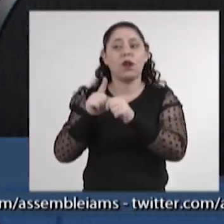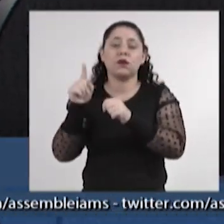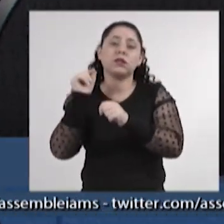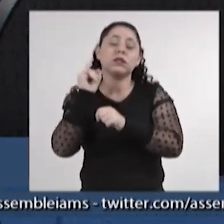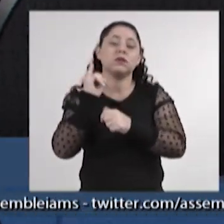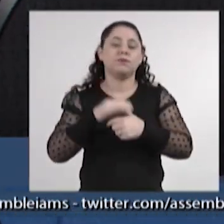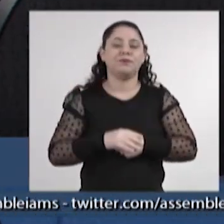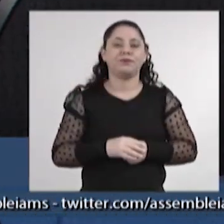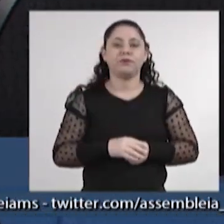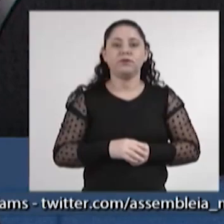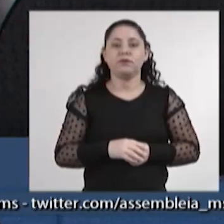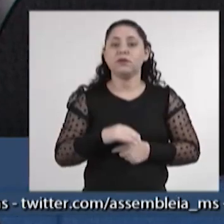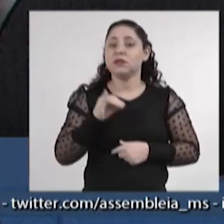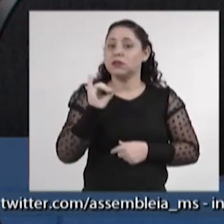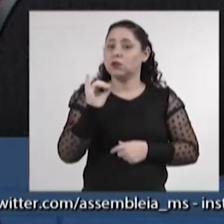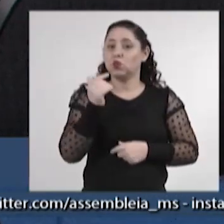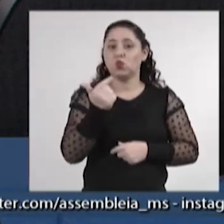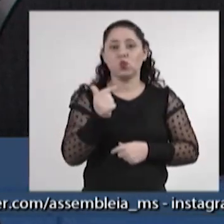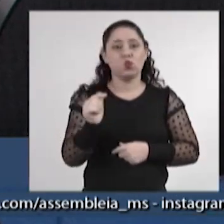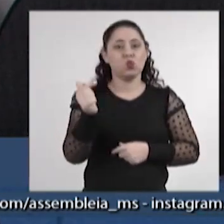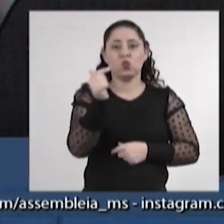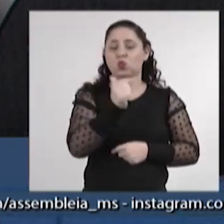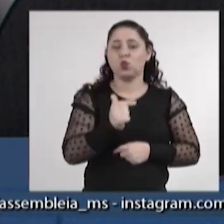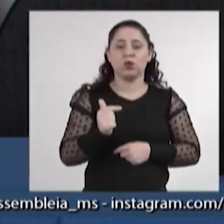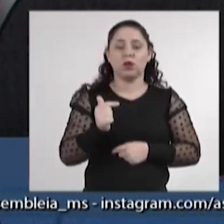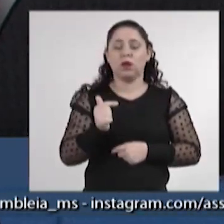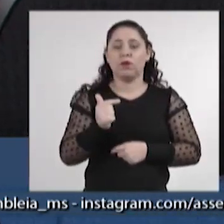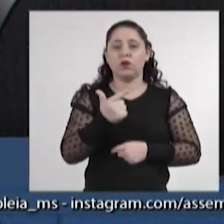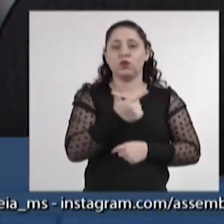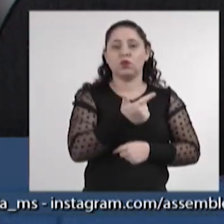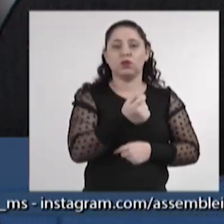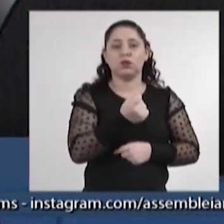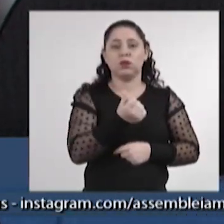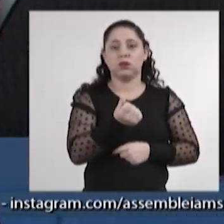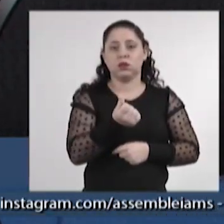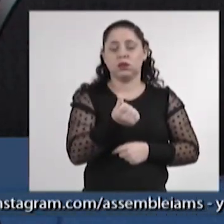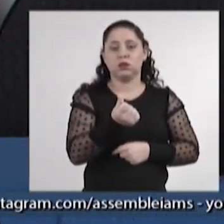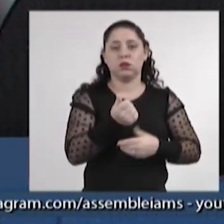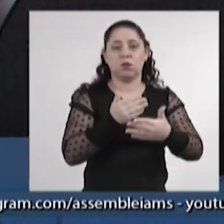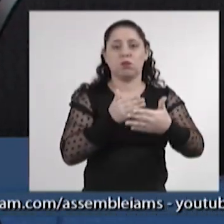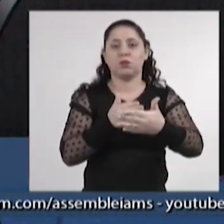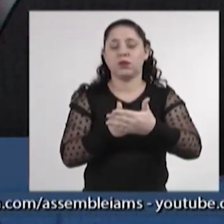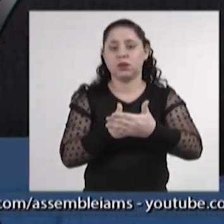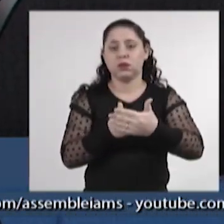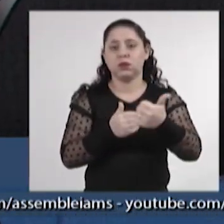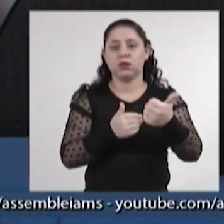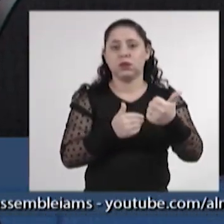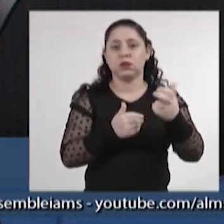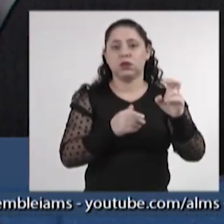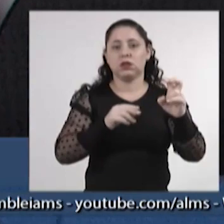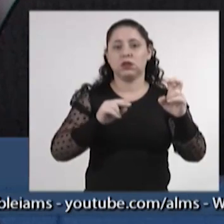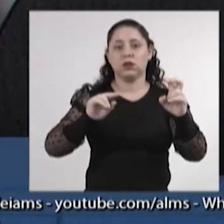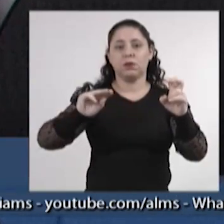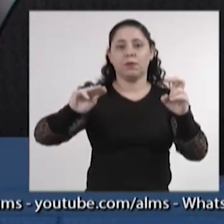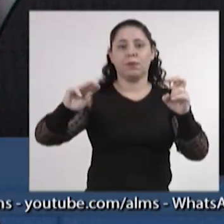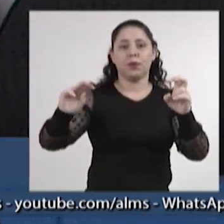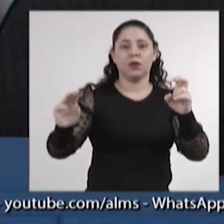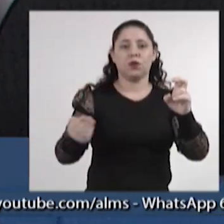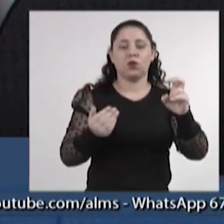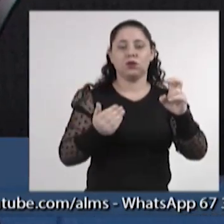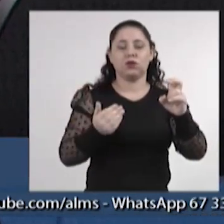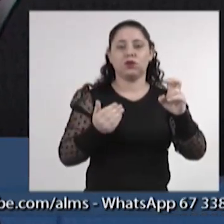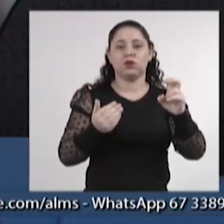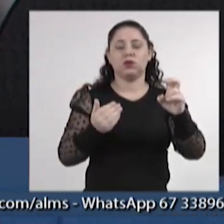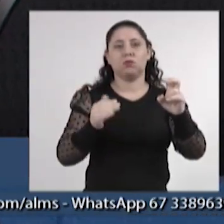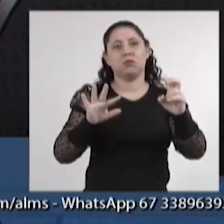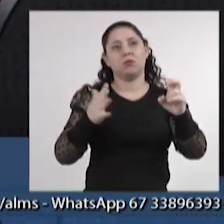diz o seguinte: caso não existissem essas 206 barragens, em vez de ser 15 milhões de toneladas que chegam para a